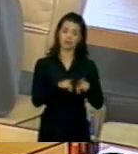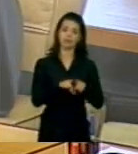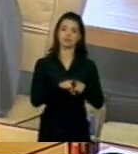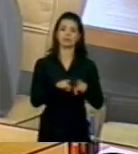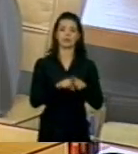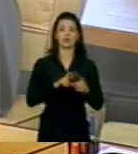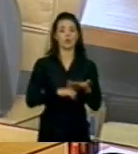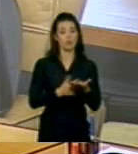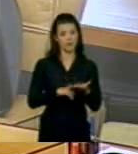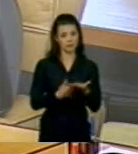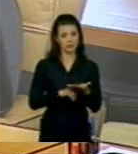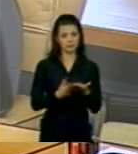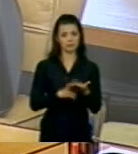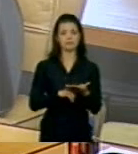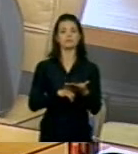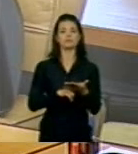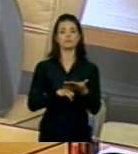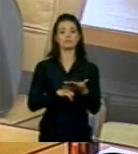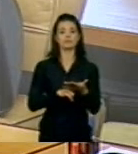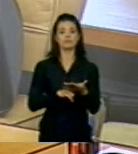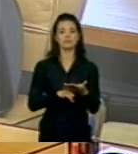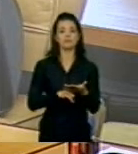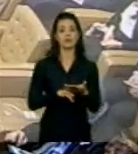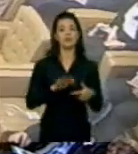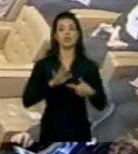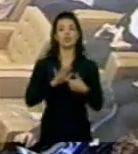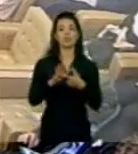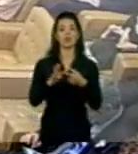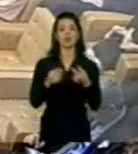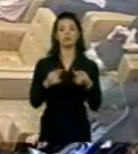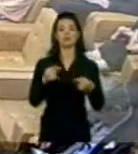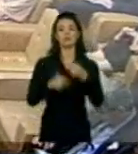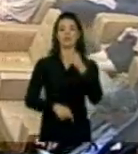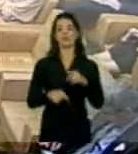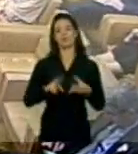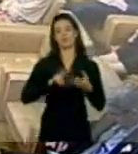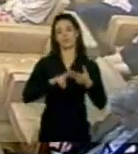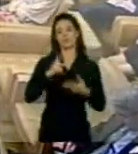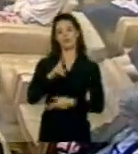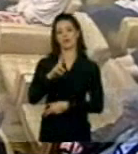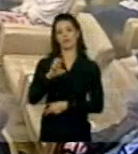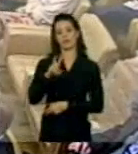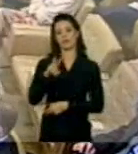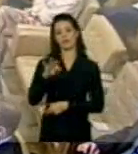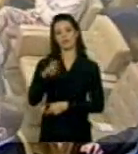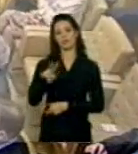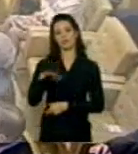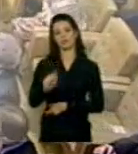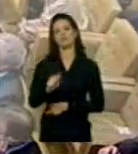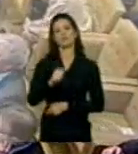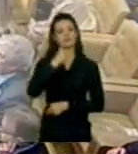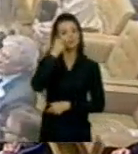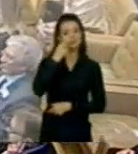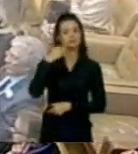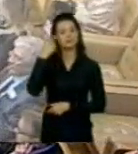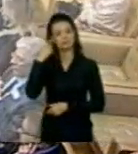interpretação conforme para que se estabeleça inaplicabilidade de prisão preventiva para os parlamentares federais.